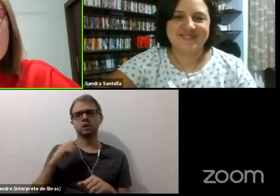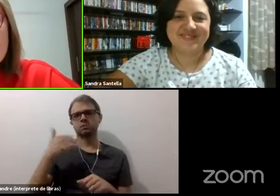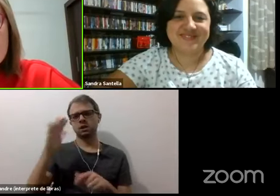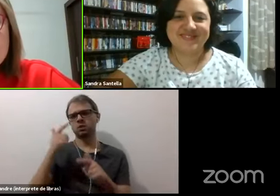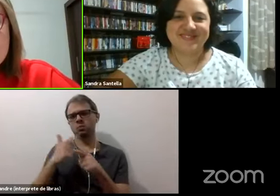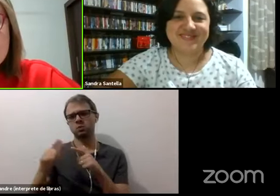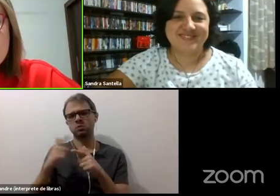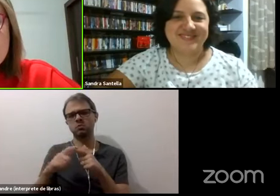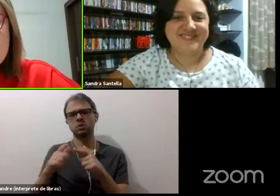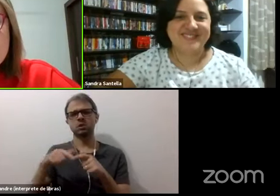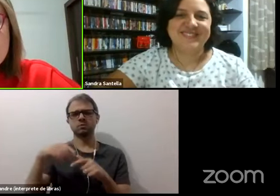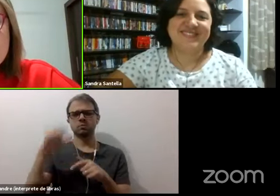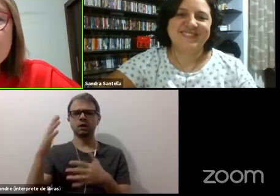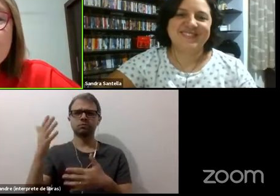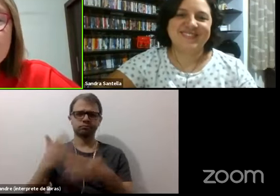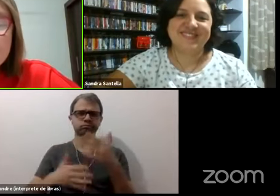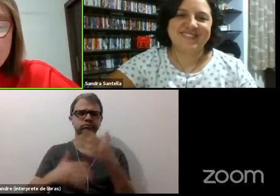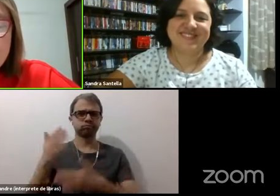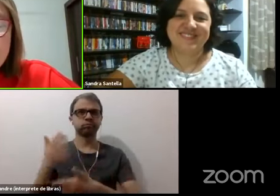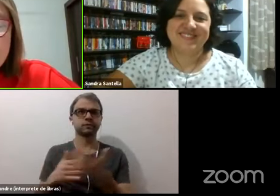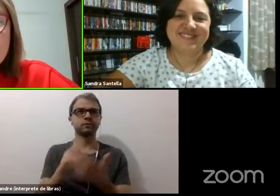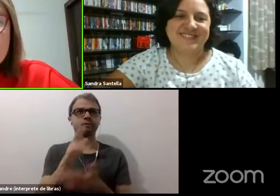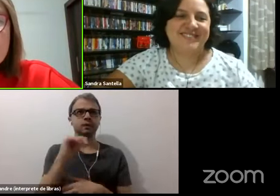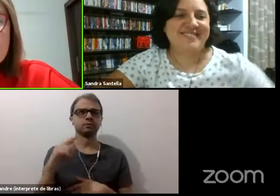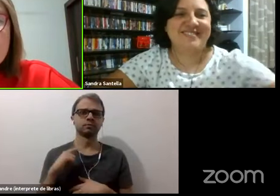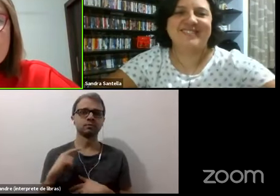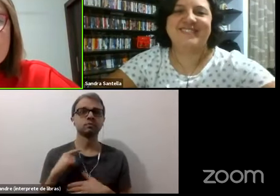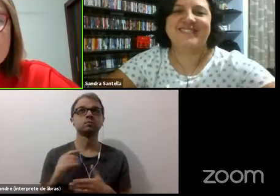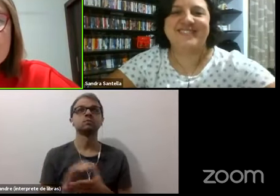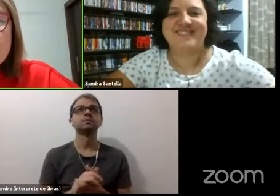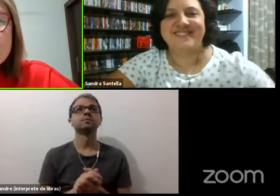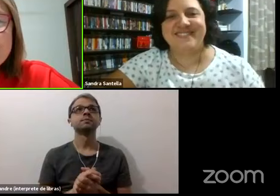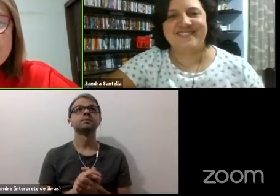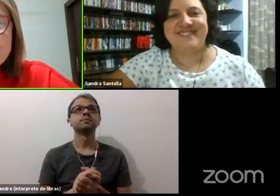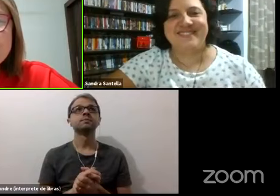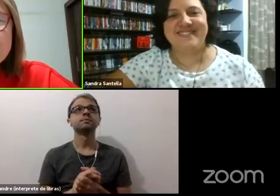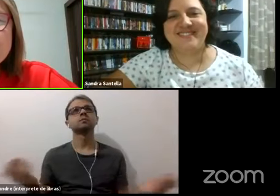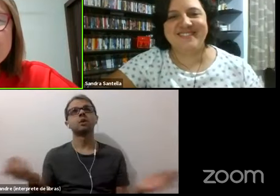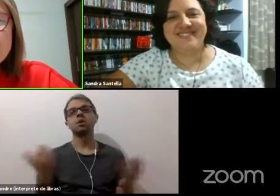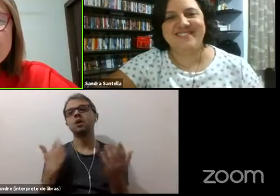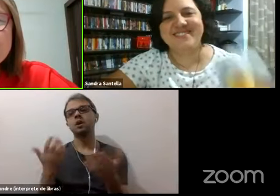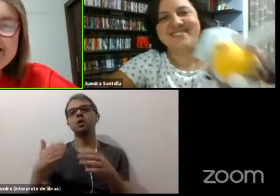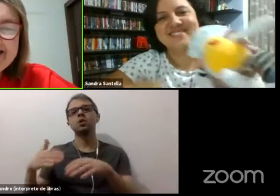palavra um pouquinho para a Sandra, que vai dar continuidade e vai falar um pouquinho da escola pública, né, Sandra?